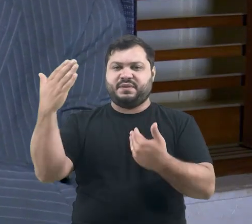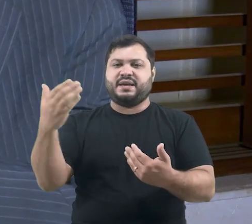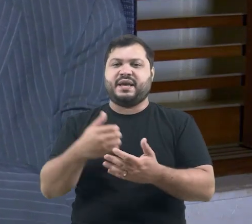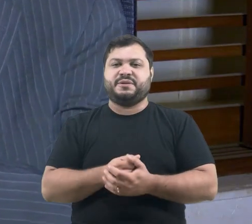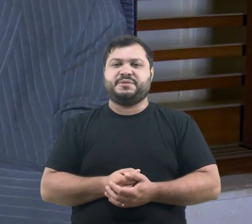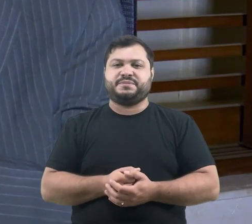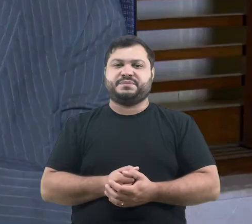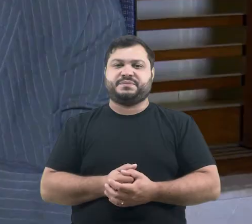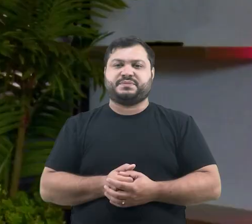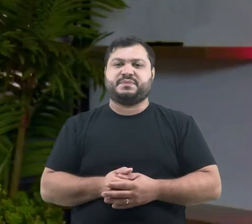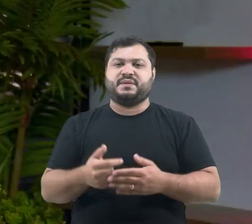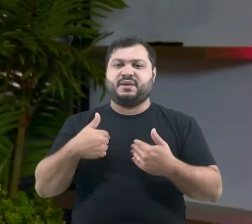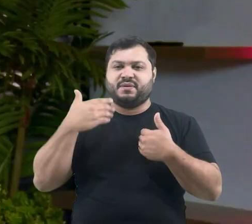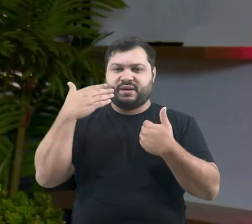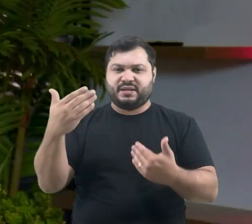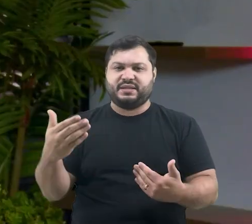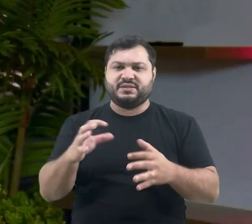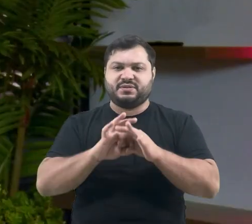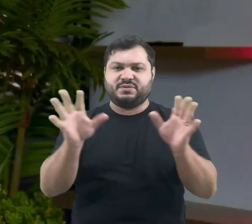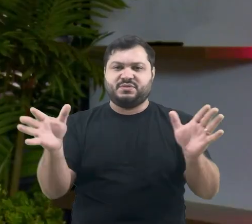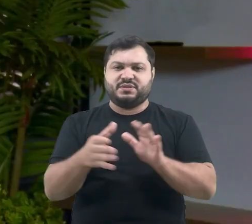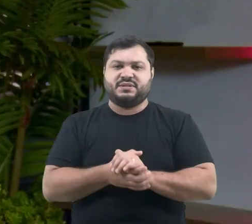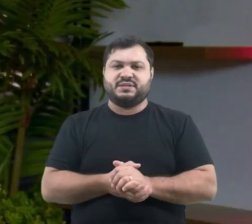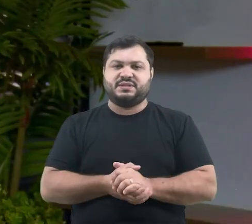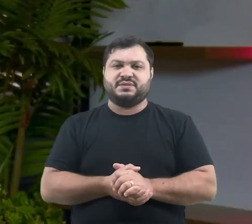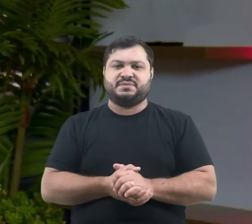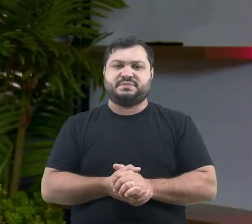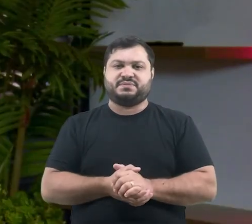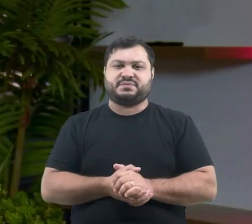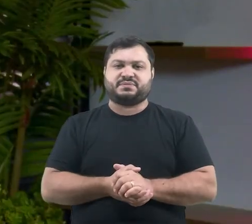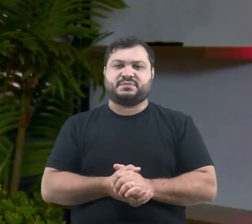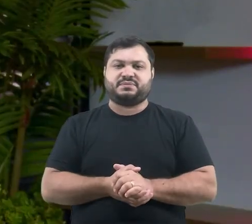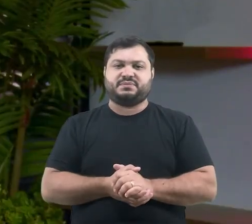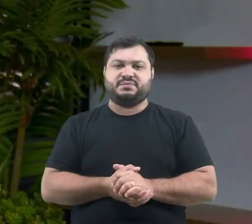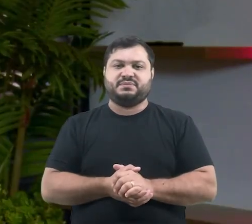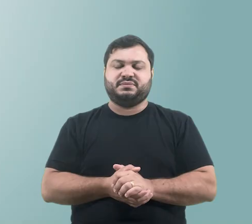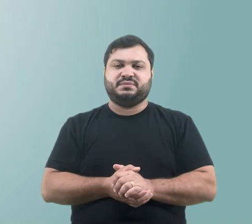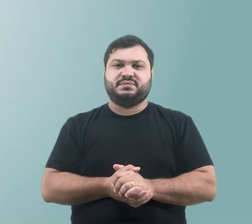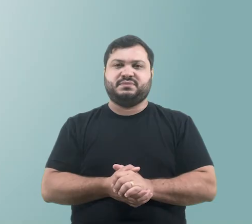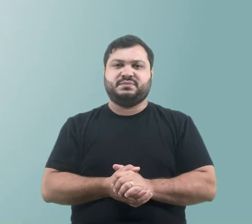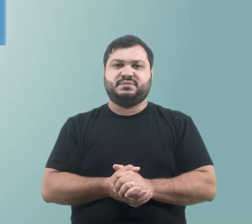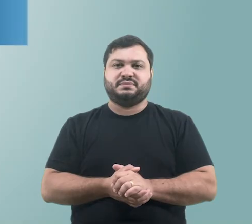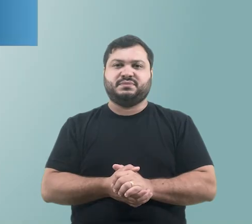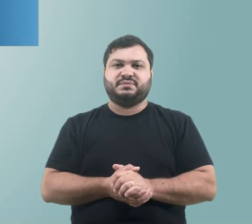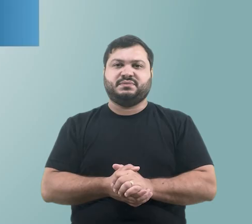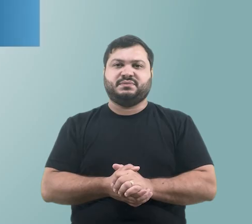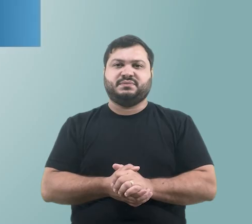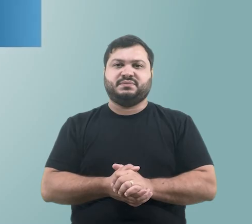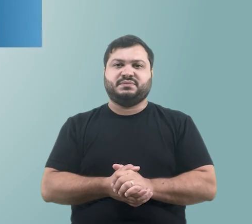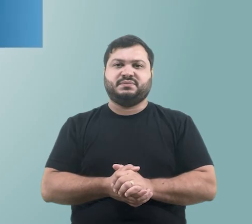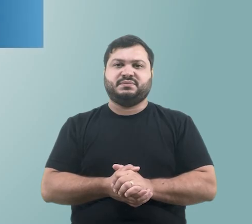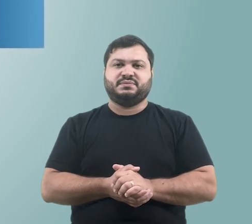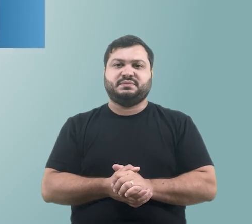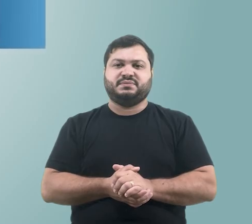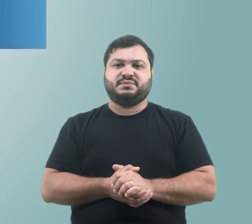muito obrigado pela entrevista. Eu que agradeço e fico à disposição para qualquer outra entrevista.